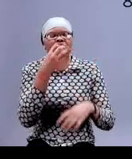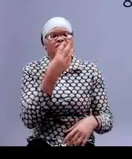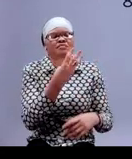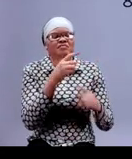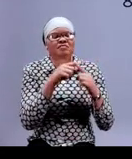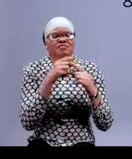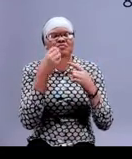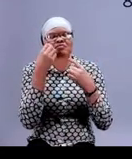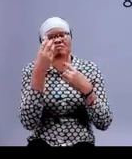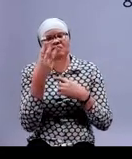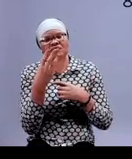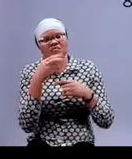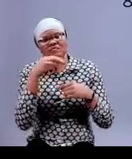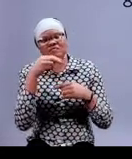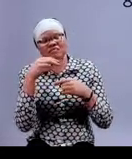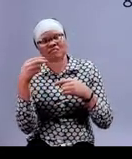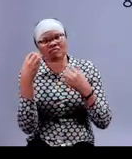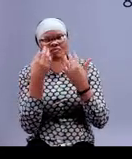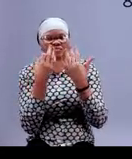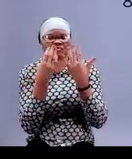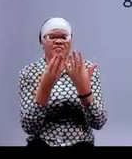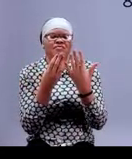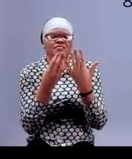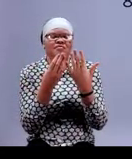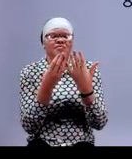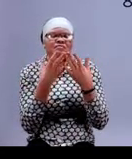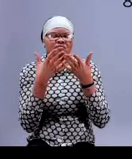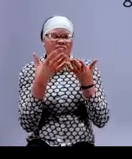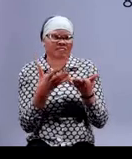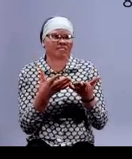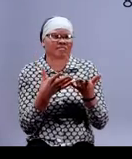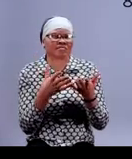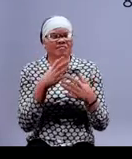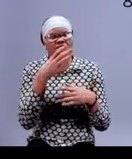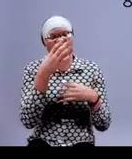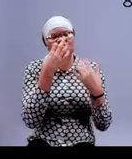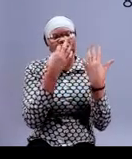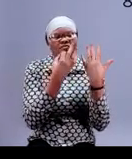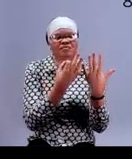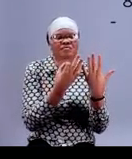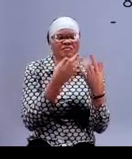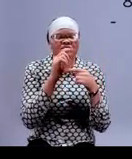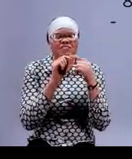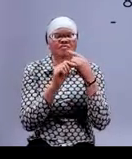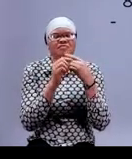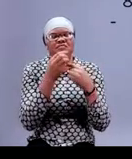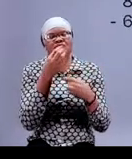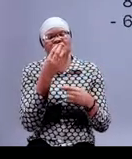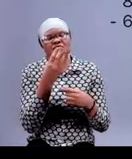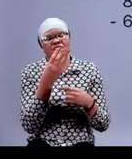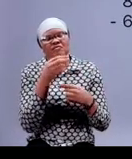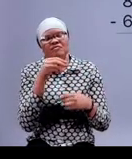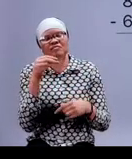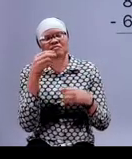x 3 = 9 logo 8 3 = 2 2 x 3